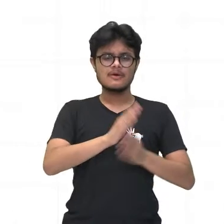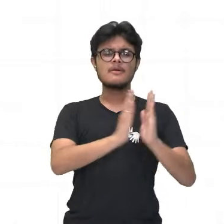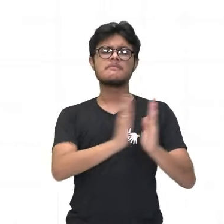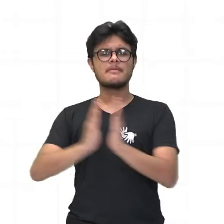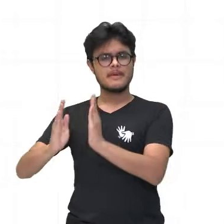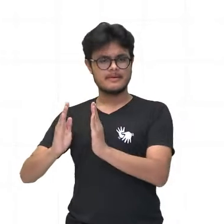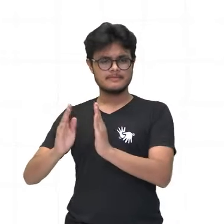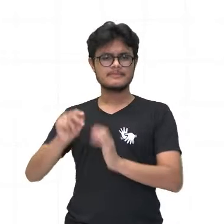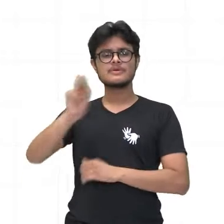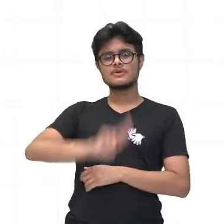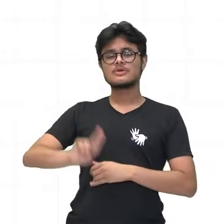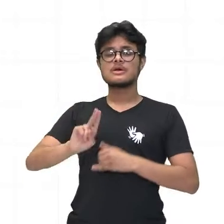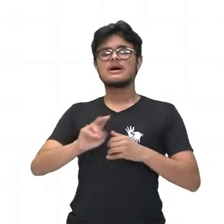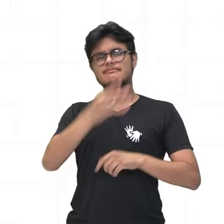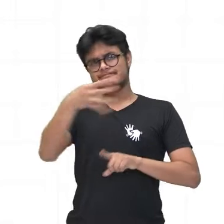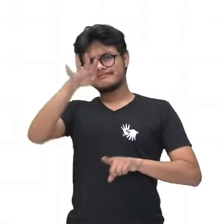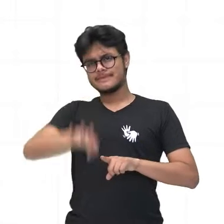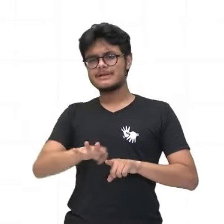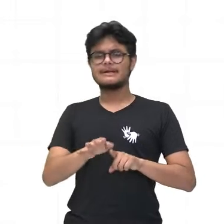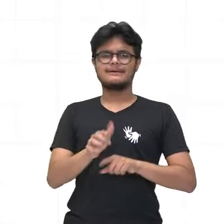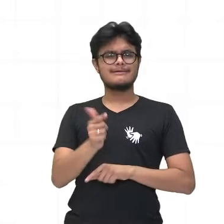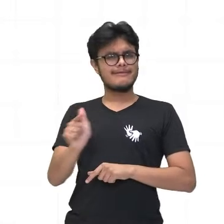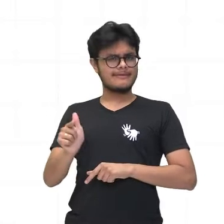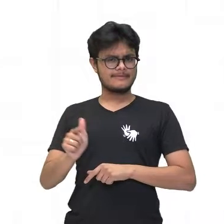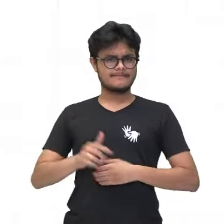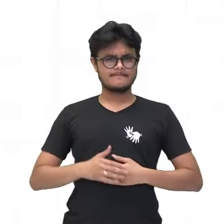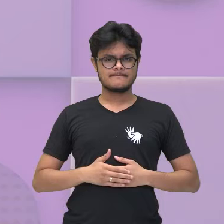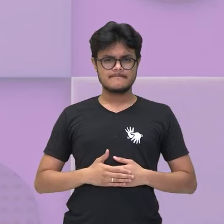ou sem uso de planilhas eletrônicas.